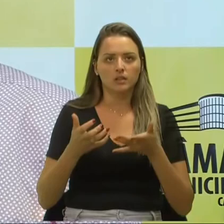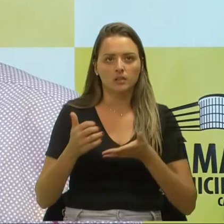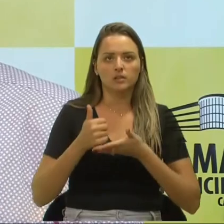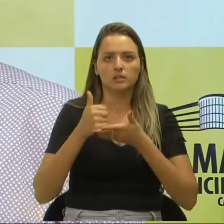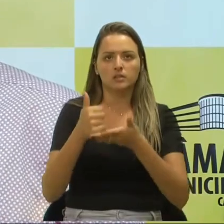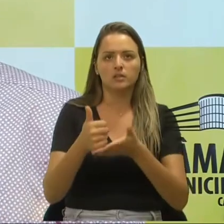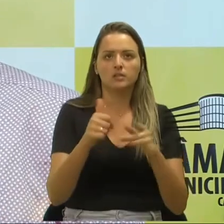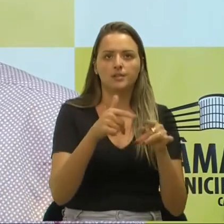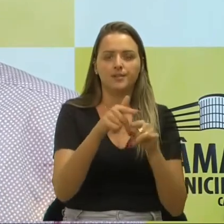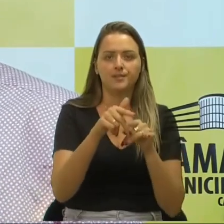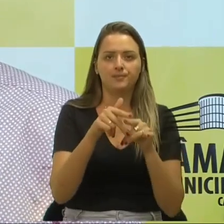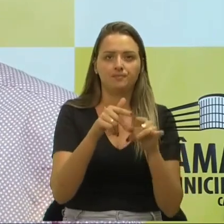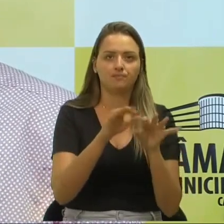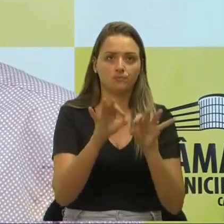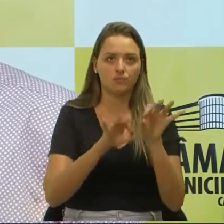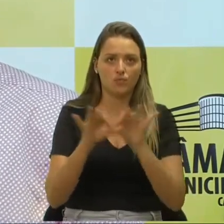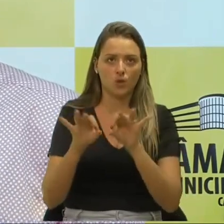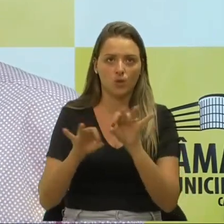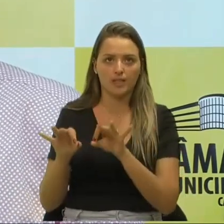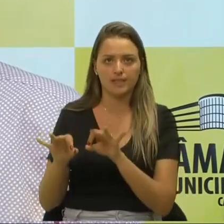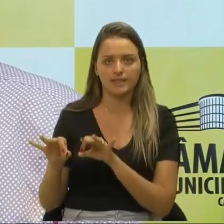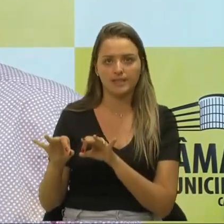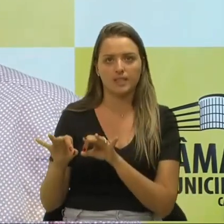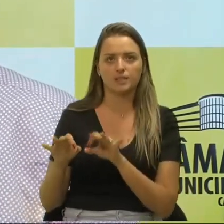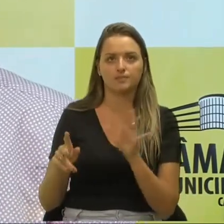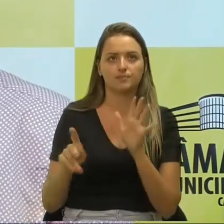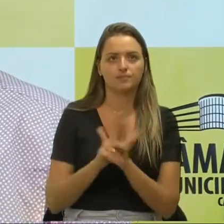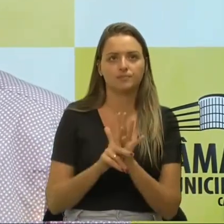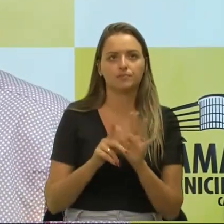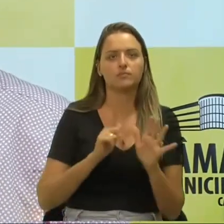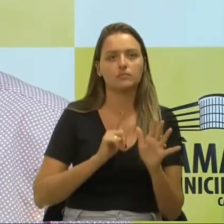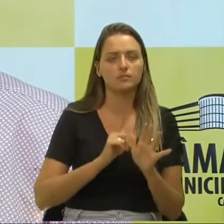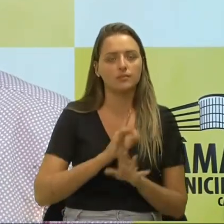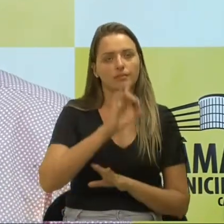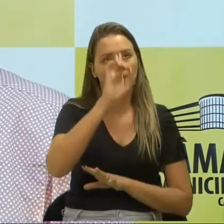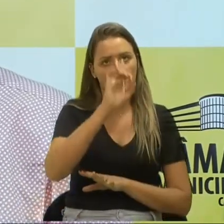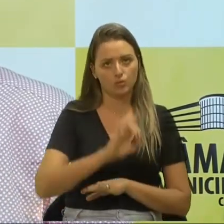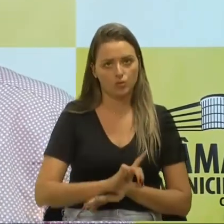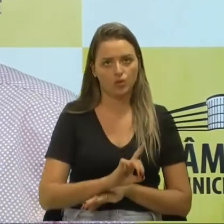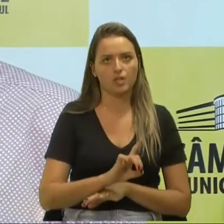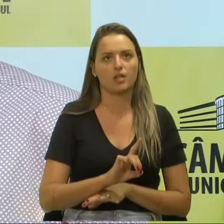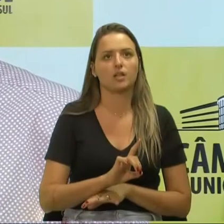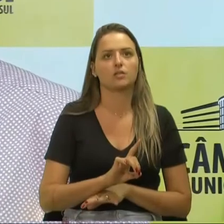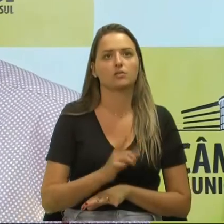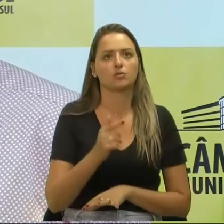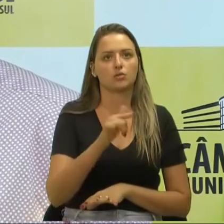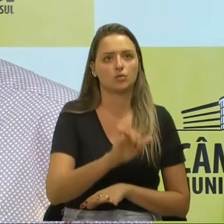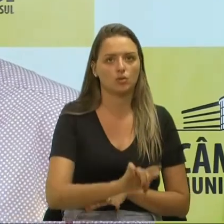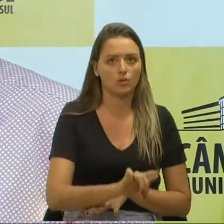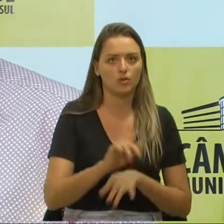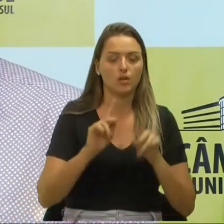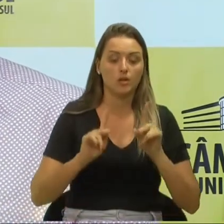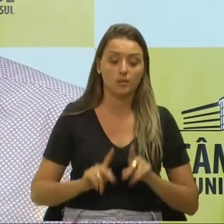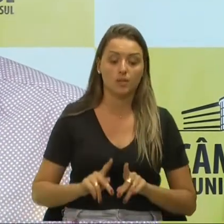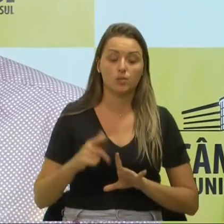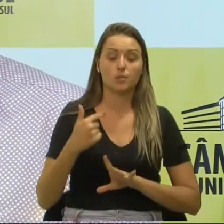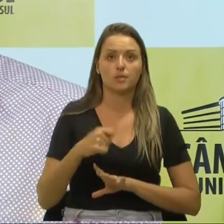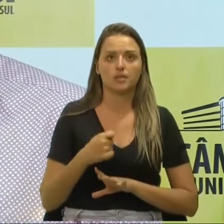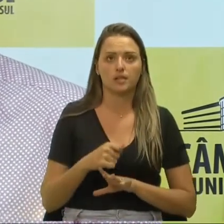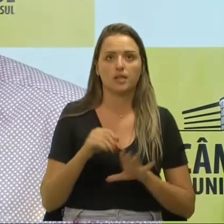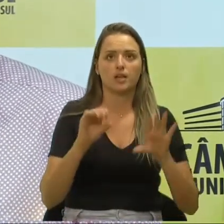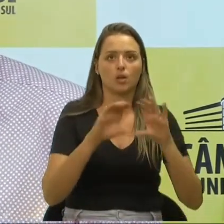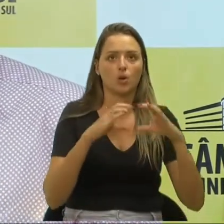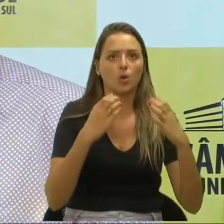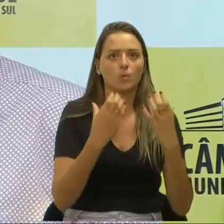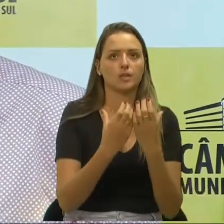contribuir com o cobertor curto, digo eu, mesmo tendo direitos, de novo, tenho que pontuar muito isso, a